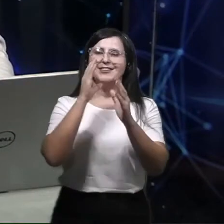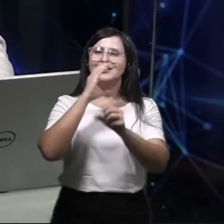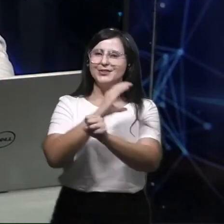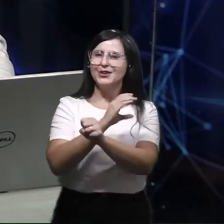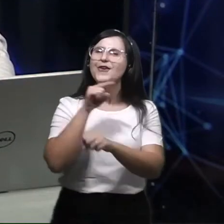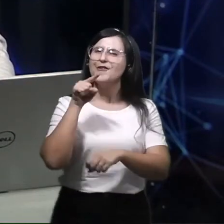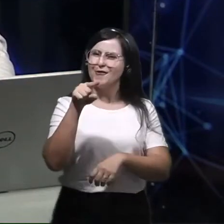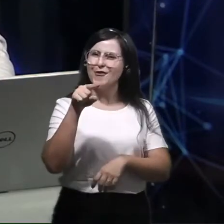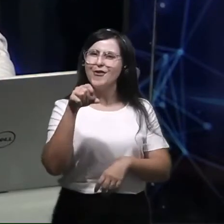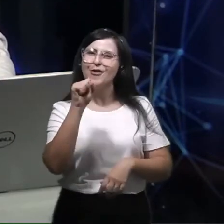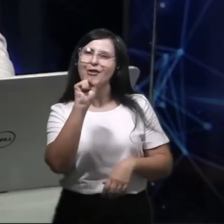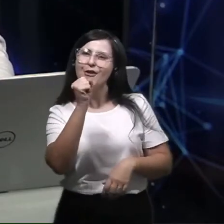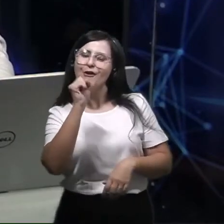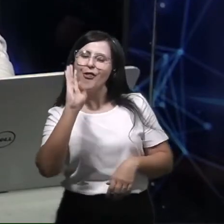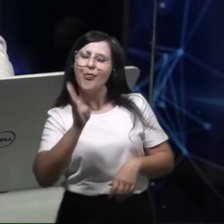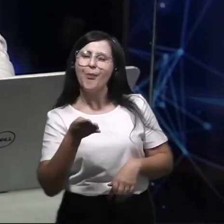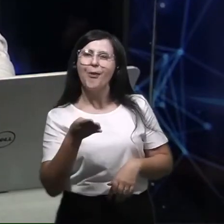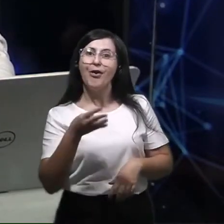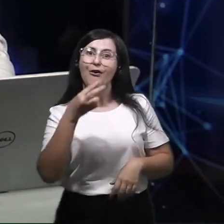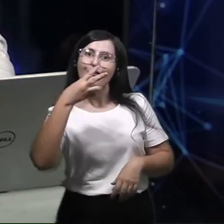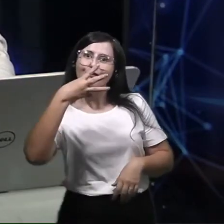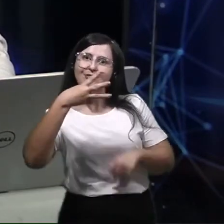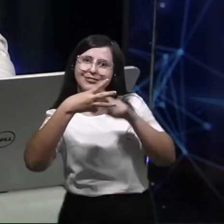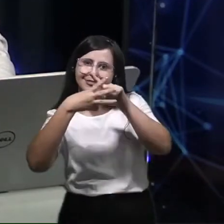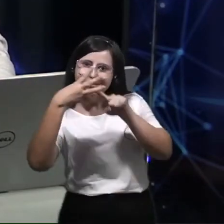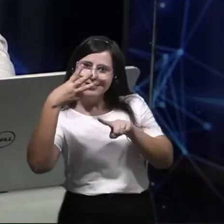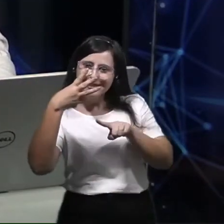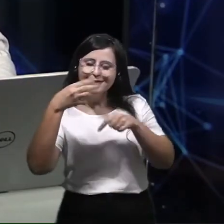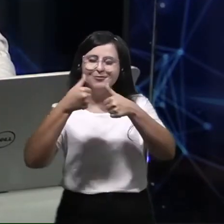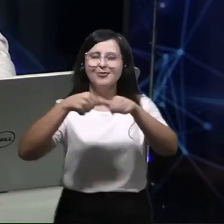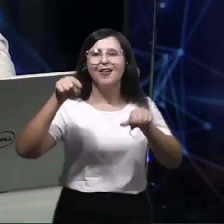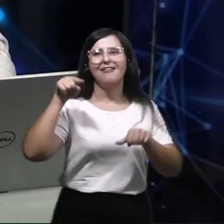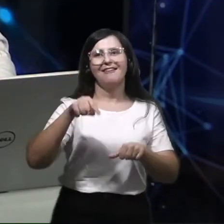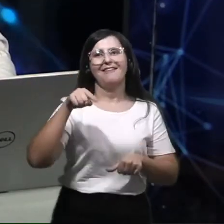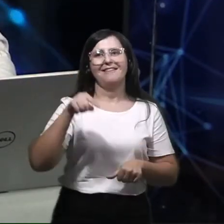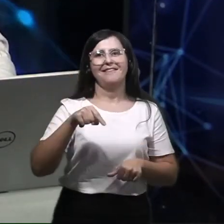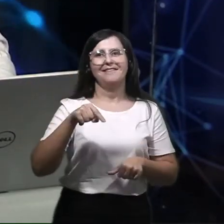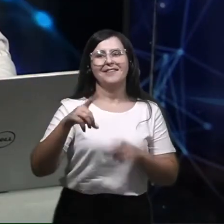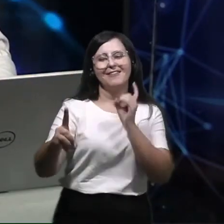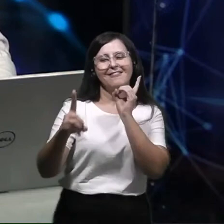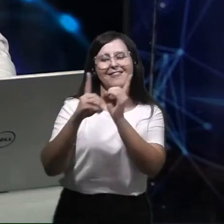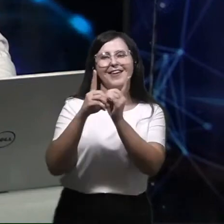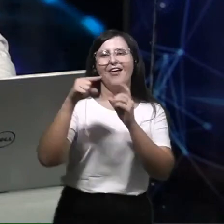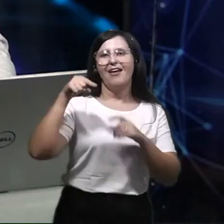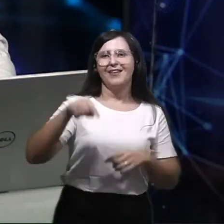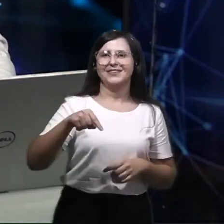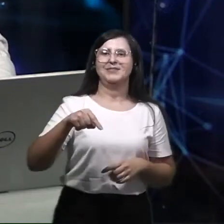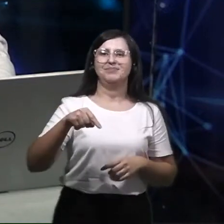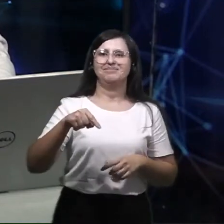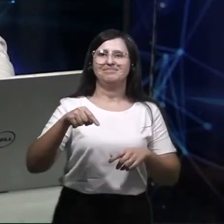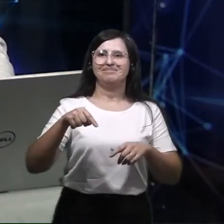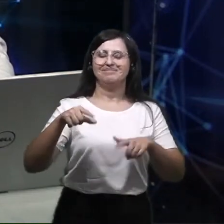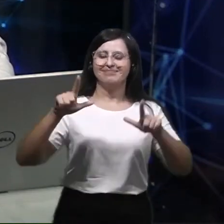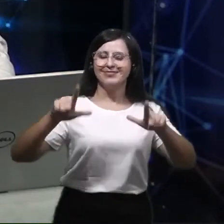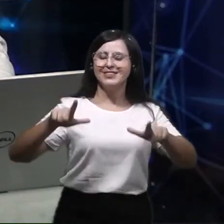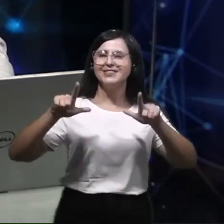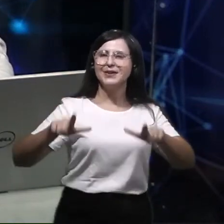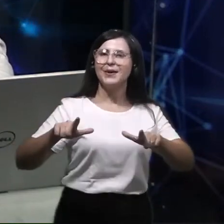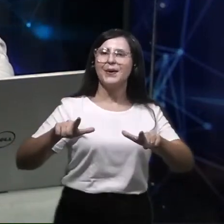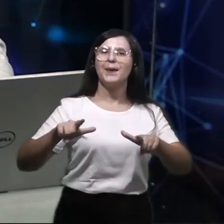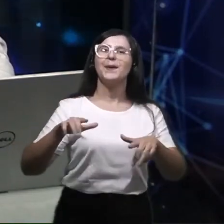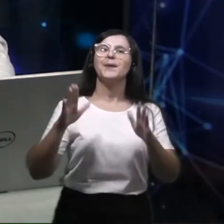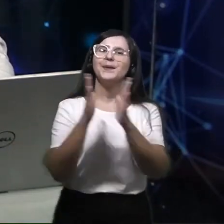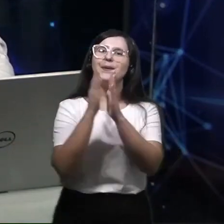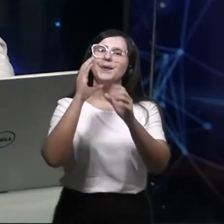às 8h30 da noite, os três candidatos já confirmaram a presença e estarão se encontrando aqui nesses estúdios. Fique atento,